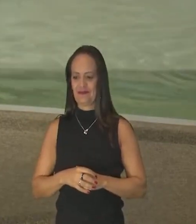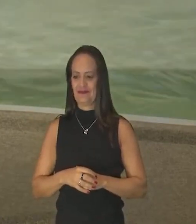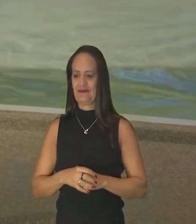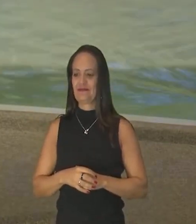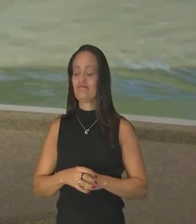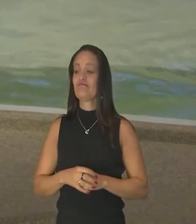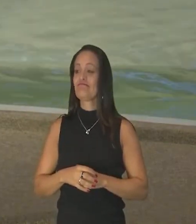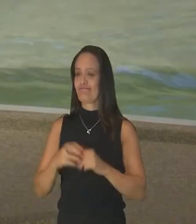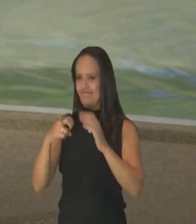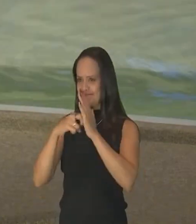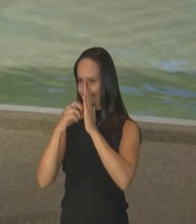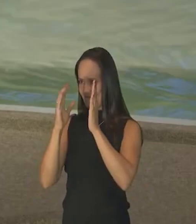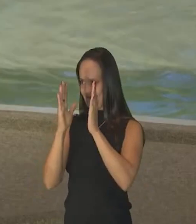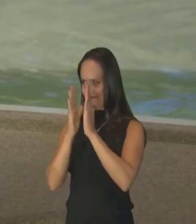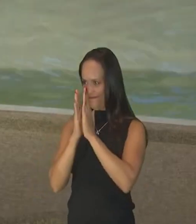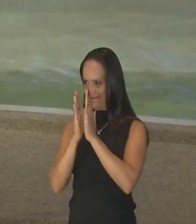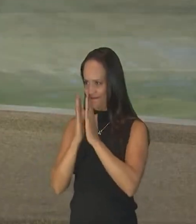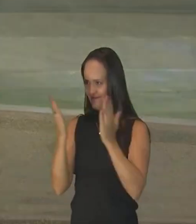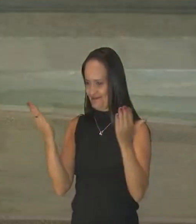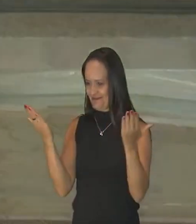Nós vamos orar ao Senhor.